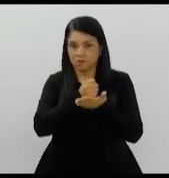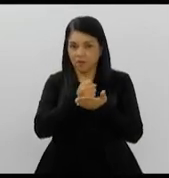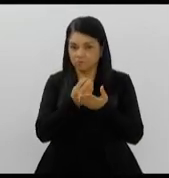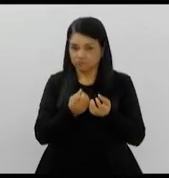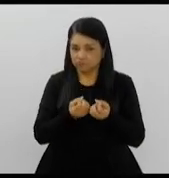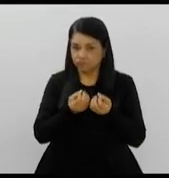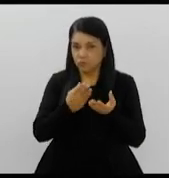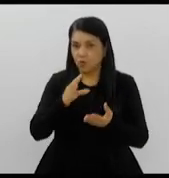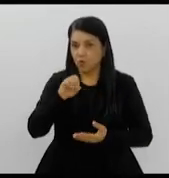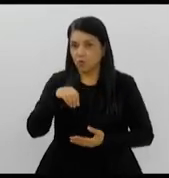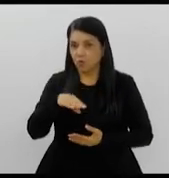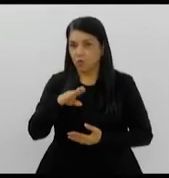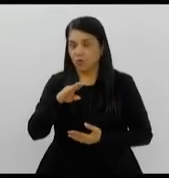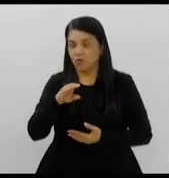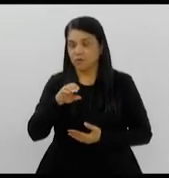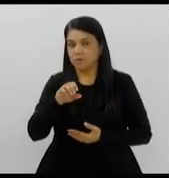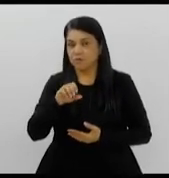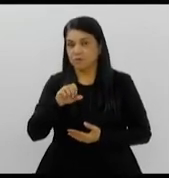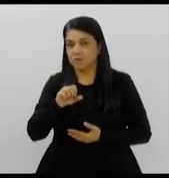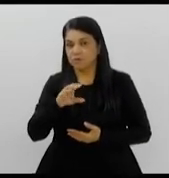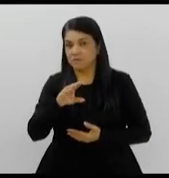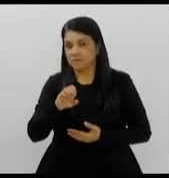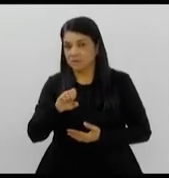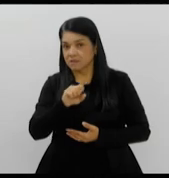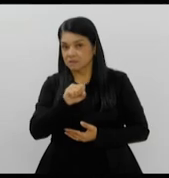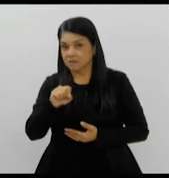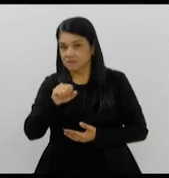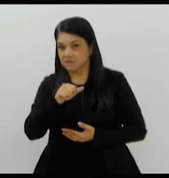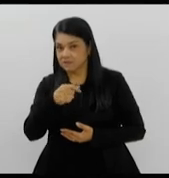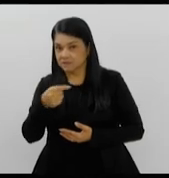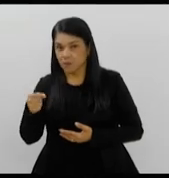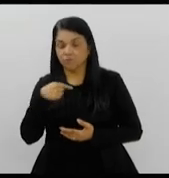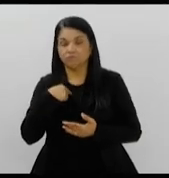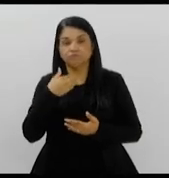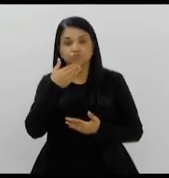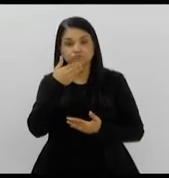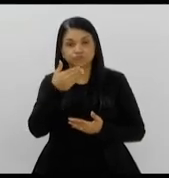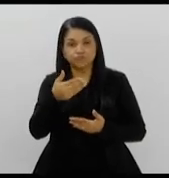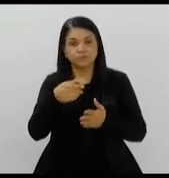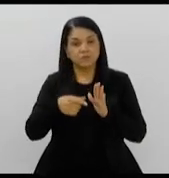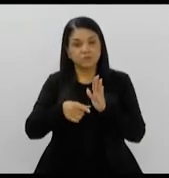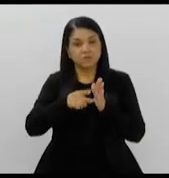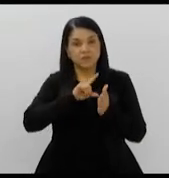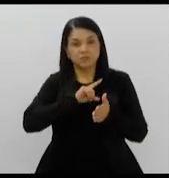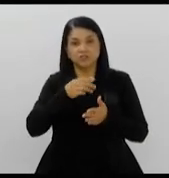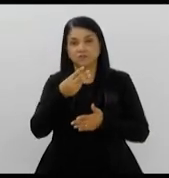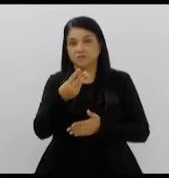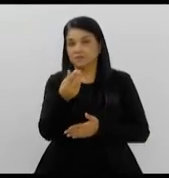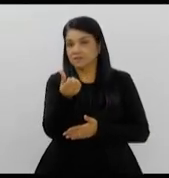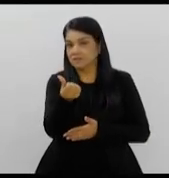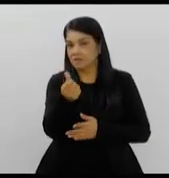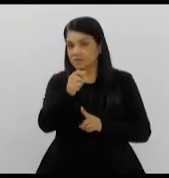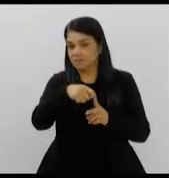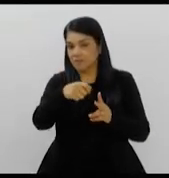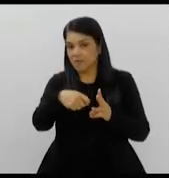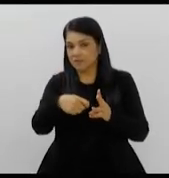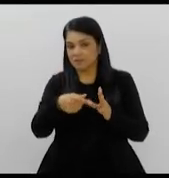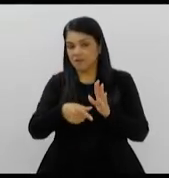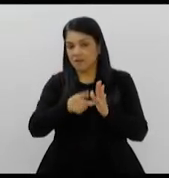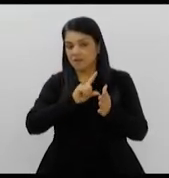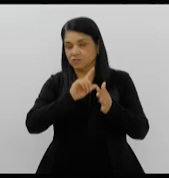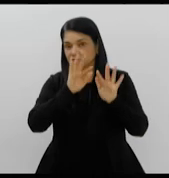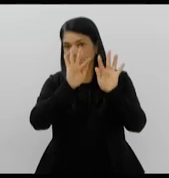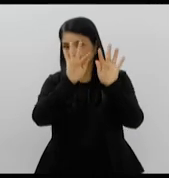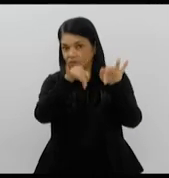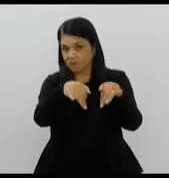concessão tem que ser solicitada até 36 meses antes do término, ou seja, até